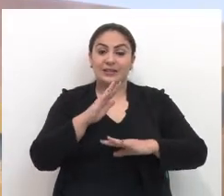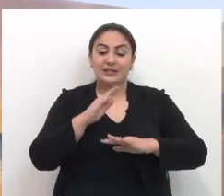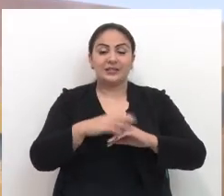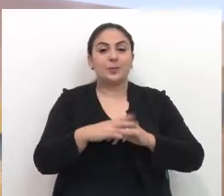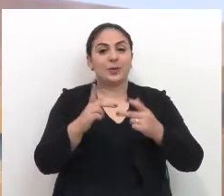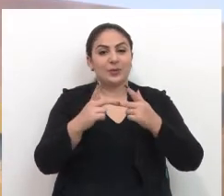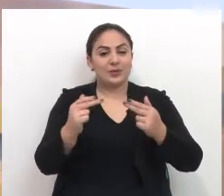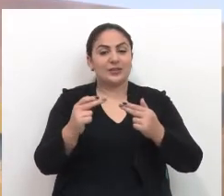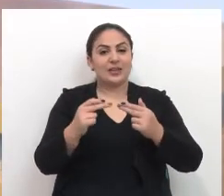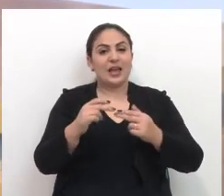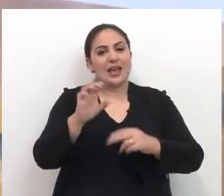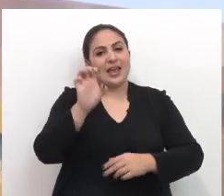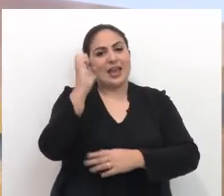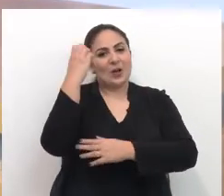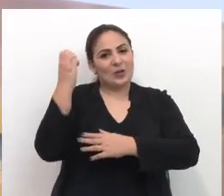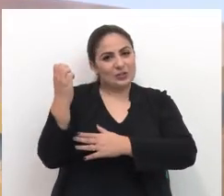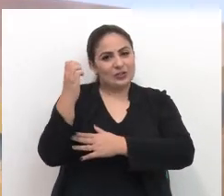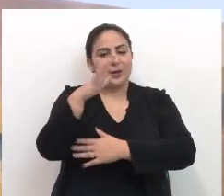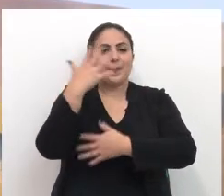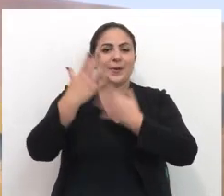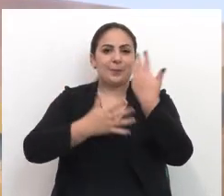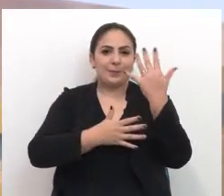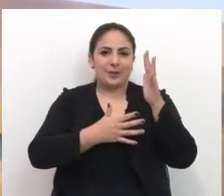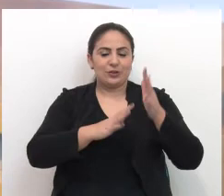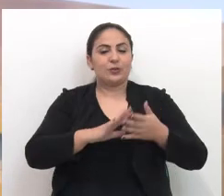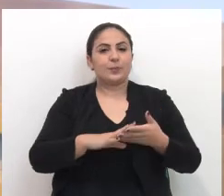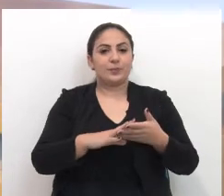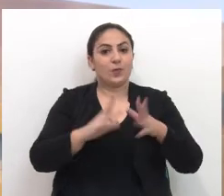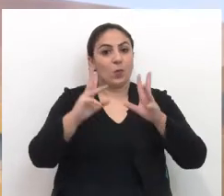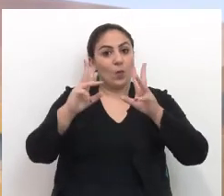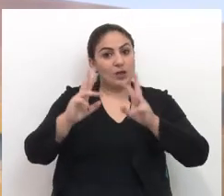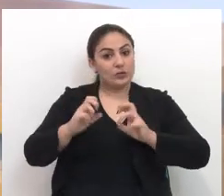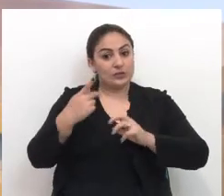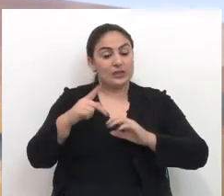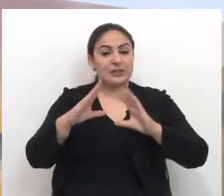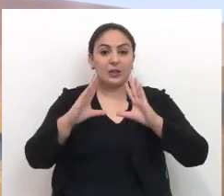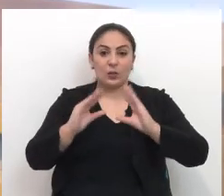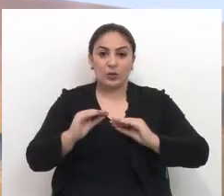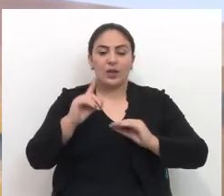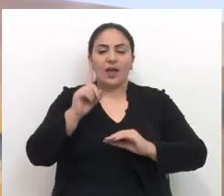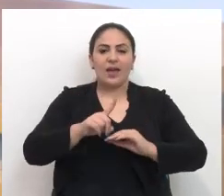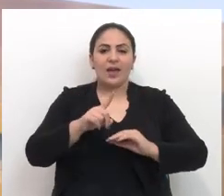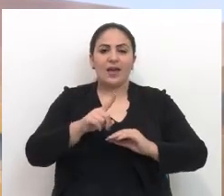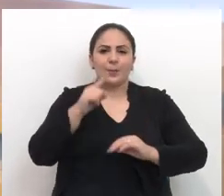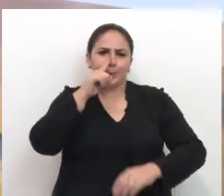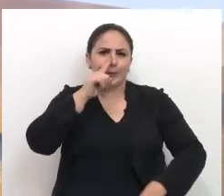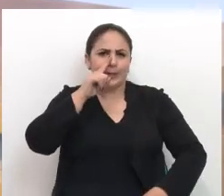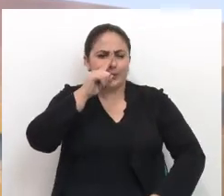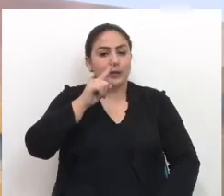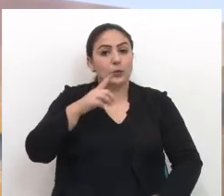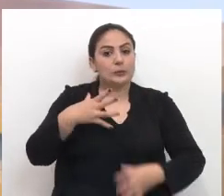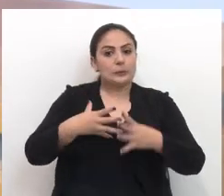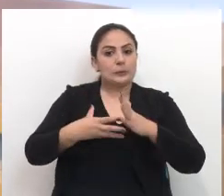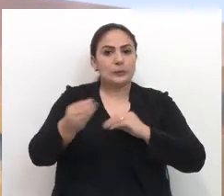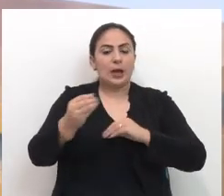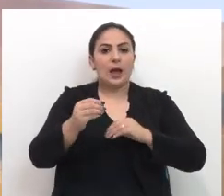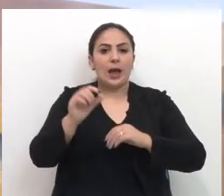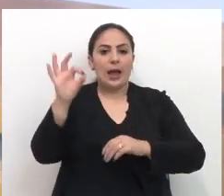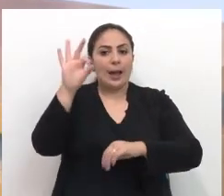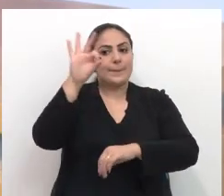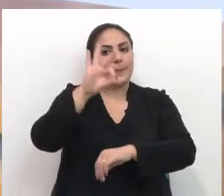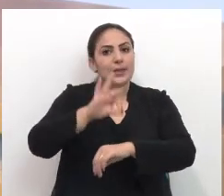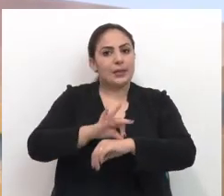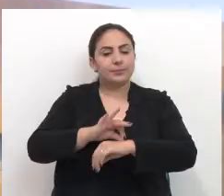mais uma edição do programa Ecologia e Meio Ambiente. O assunto desta noite é o risco de extinção